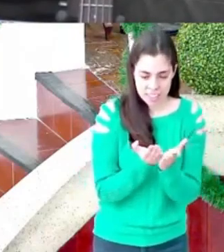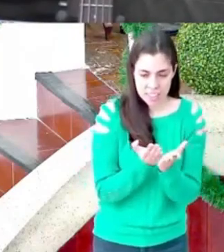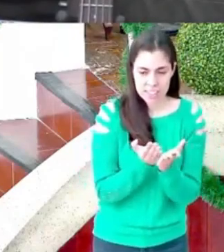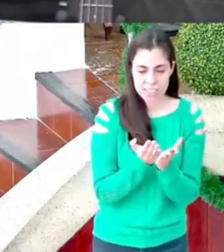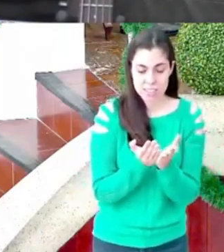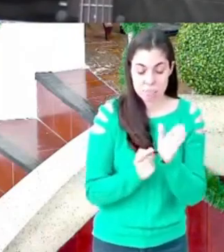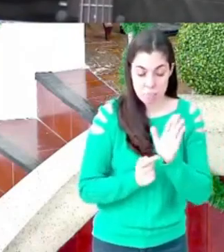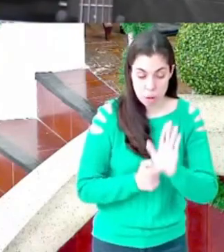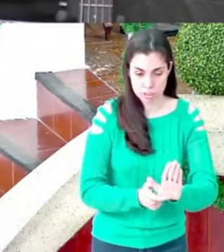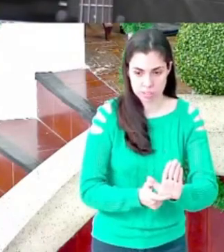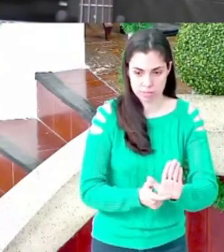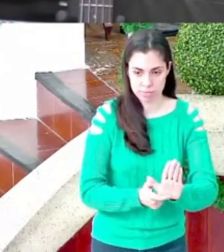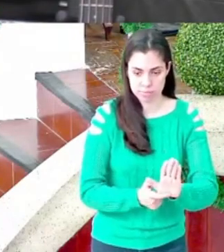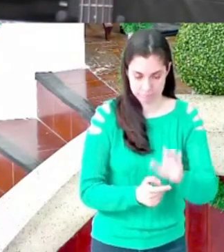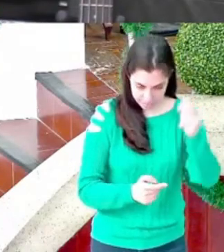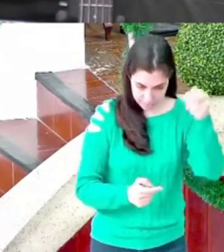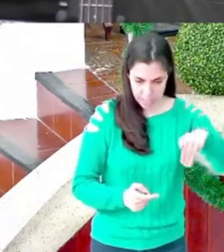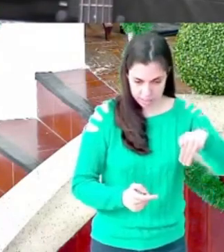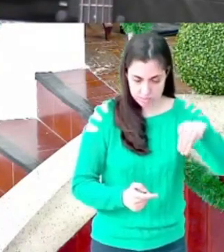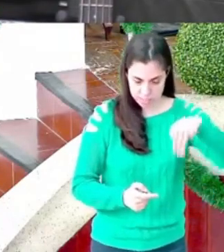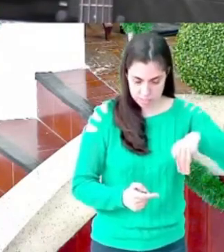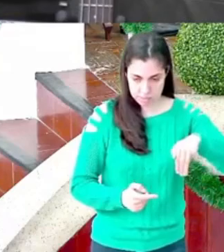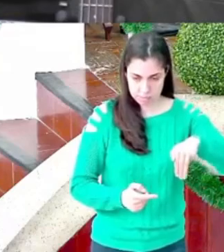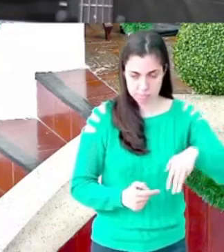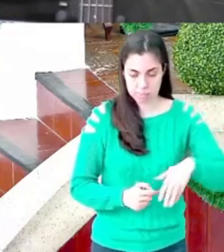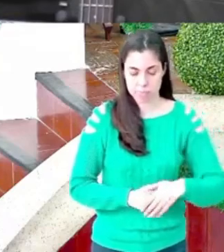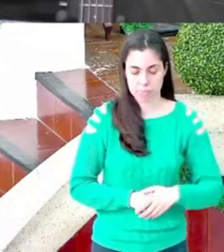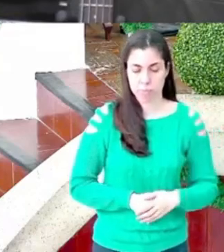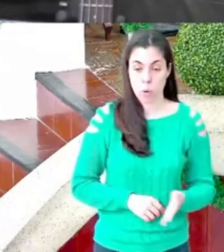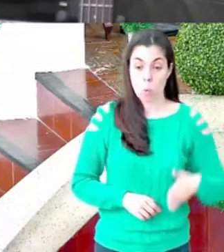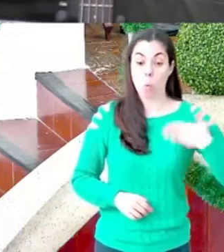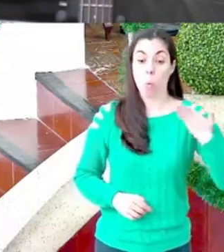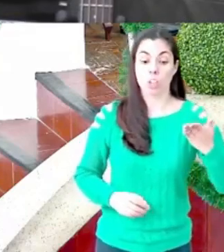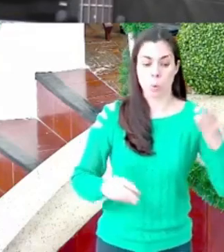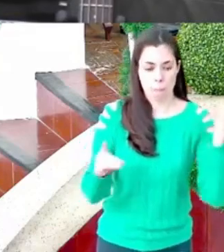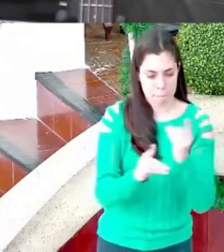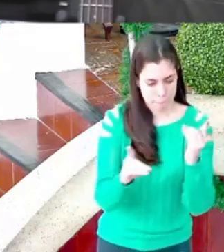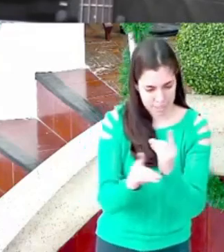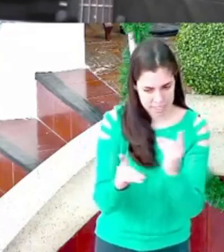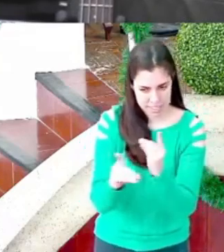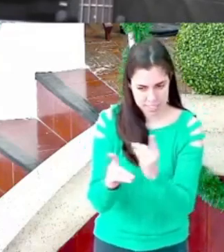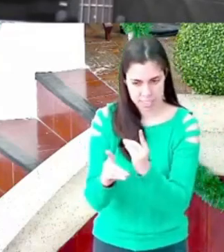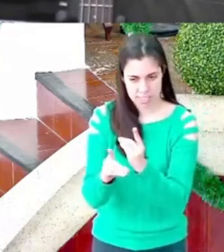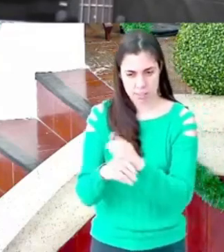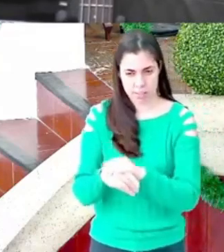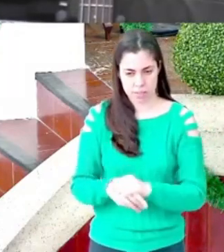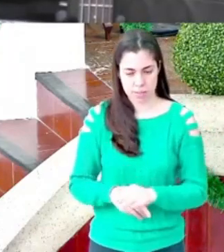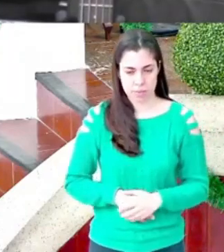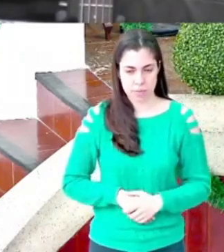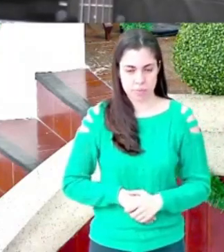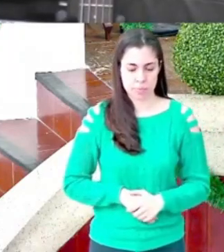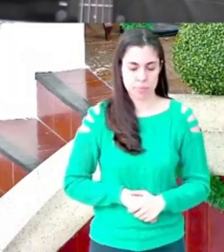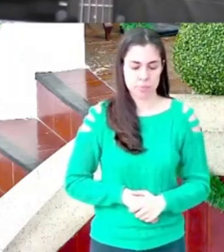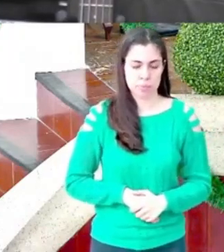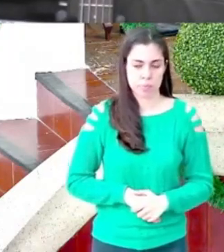meio às pressões, às perseguições. Diante da tentação de se calar,